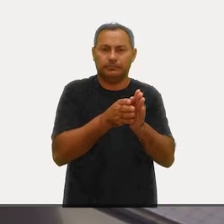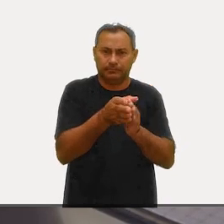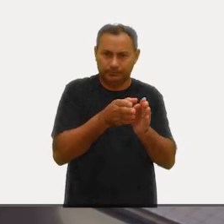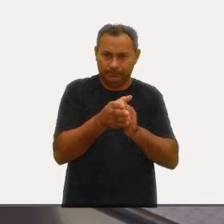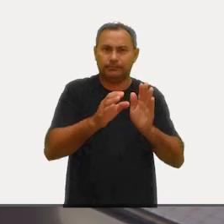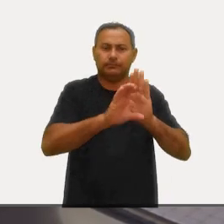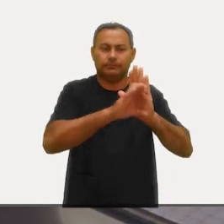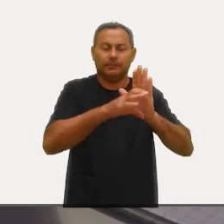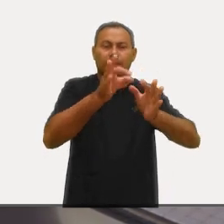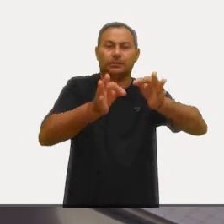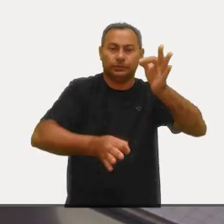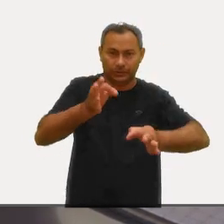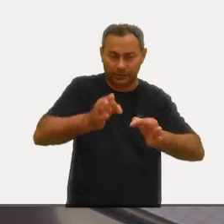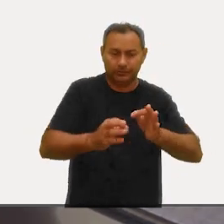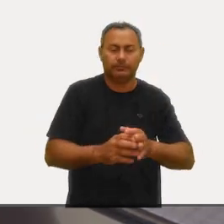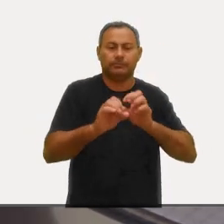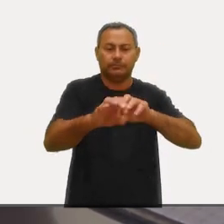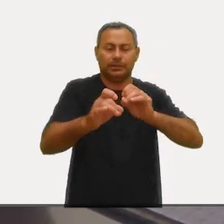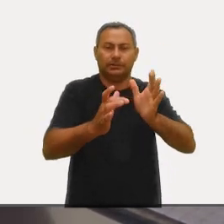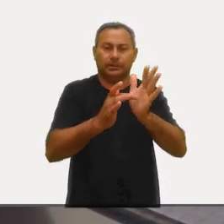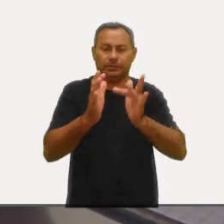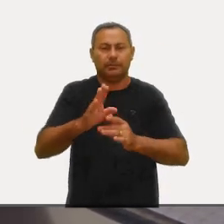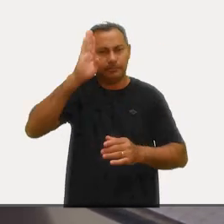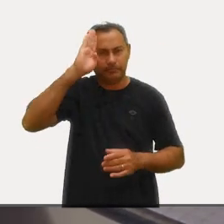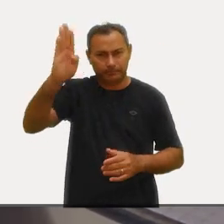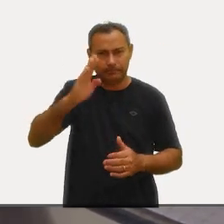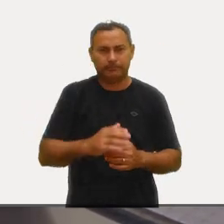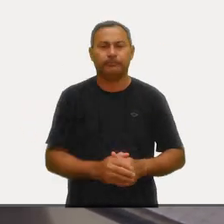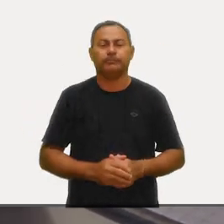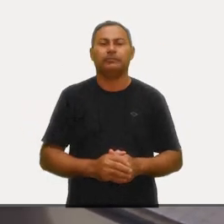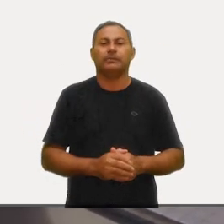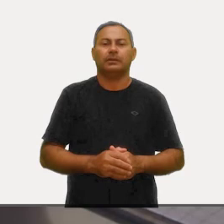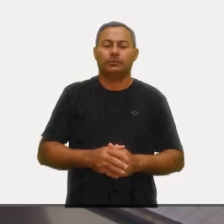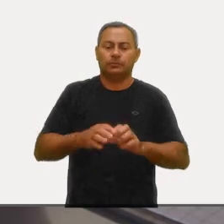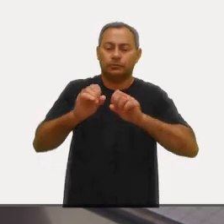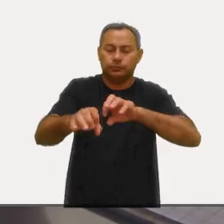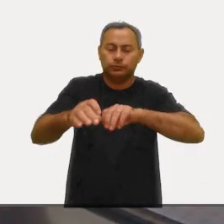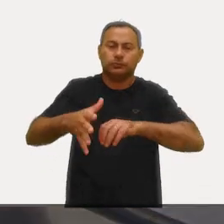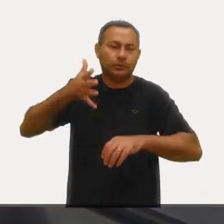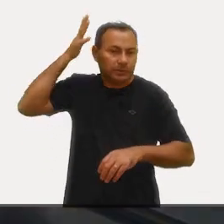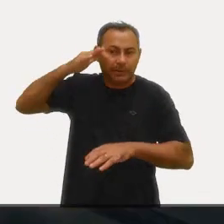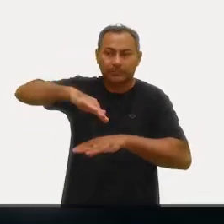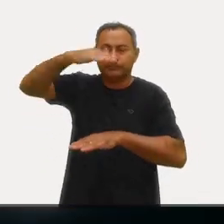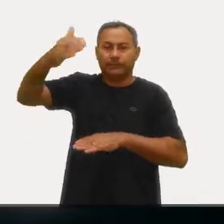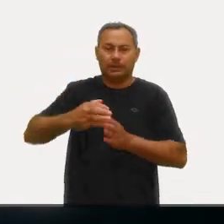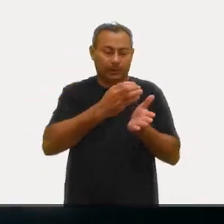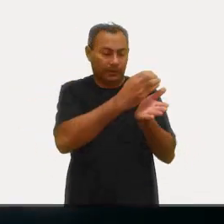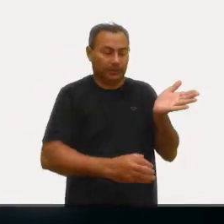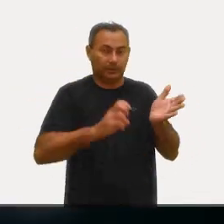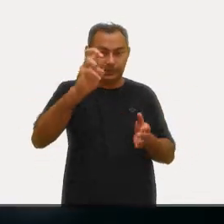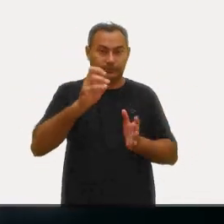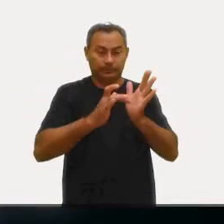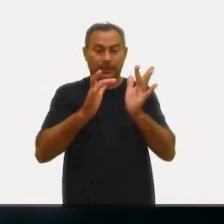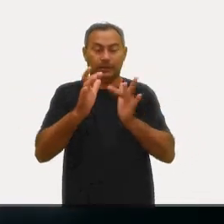desse conceito de justiça nos ensinos de Jesus, principalmente no Sermão do Monte. No capítulo